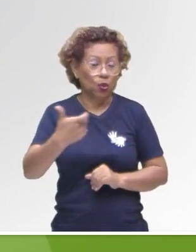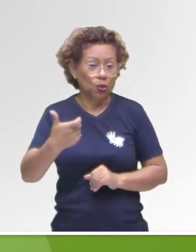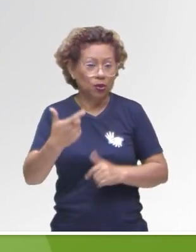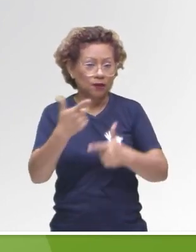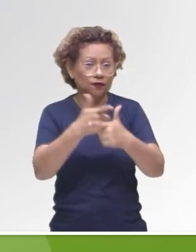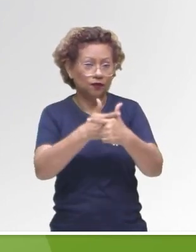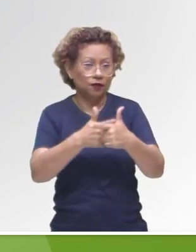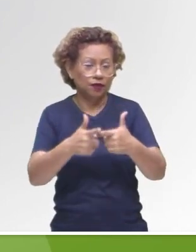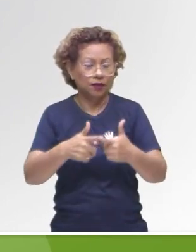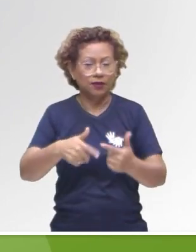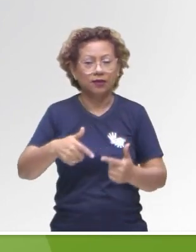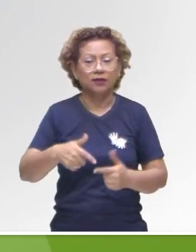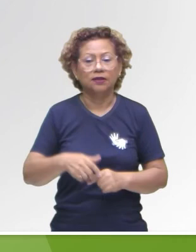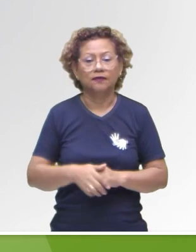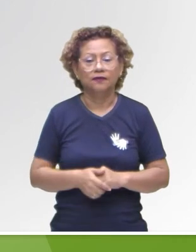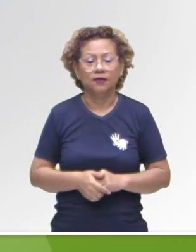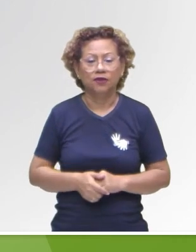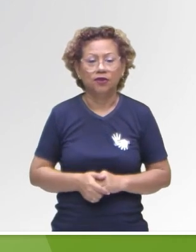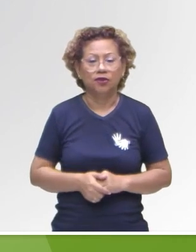aqui, pelo primeiro